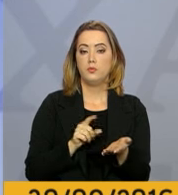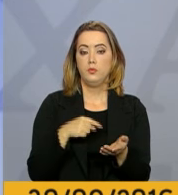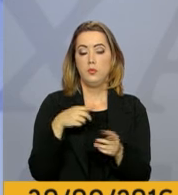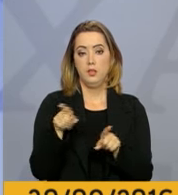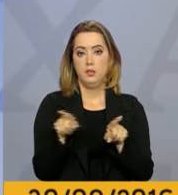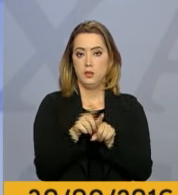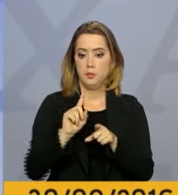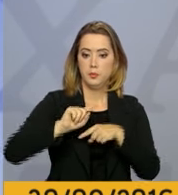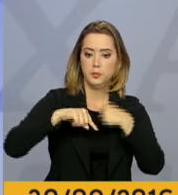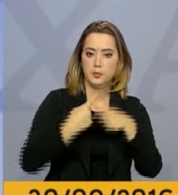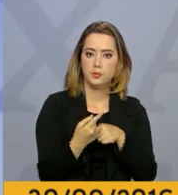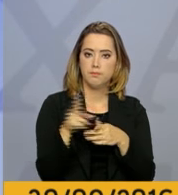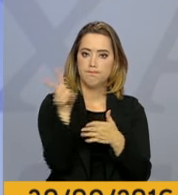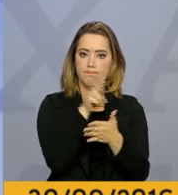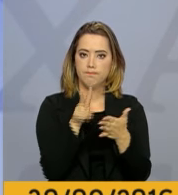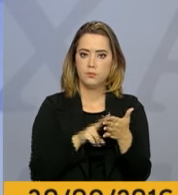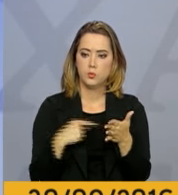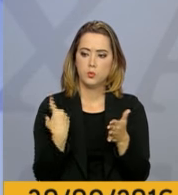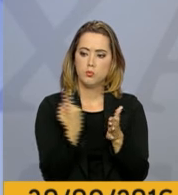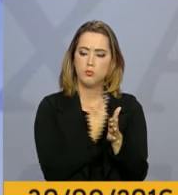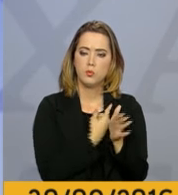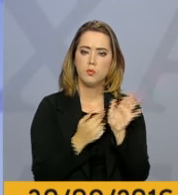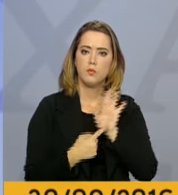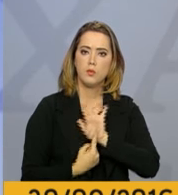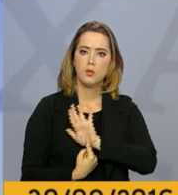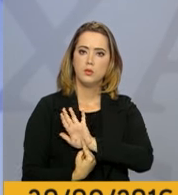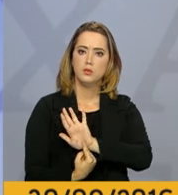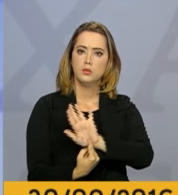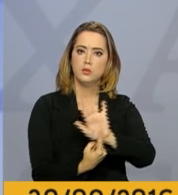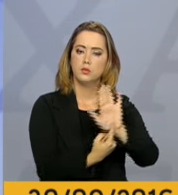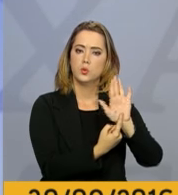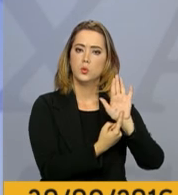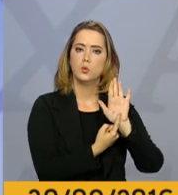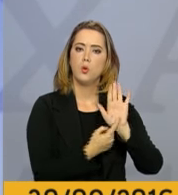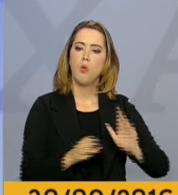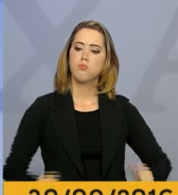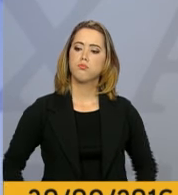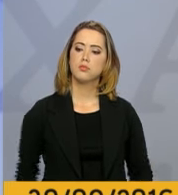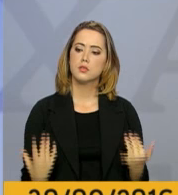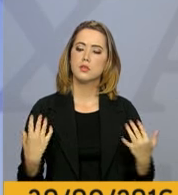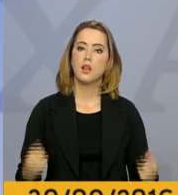dizer, nós demos transparência aos gastos públicos.